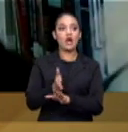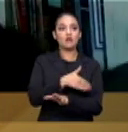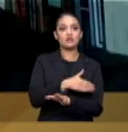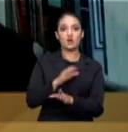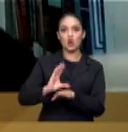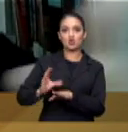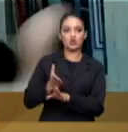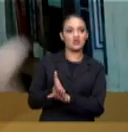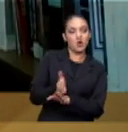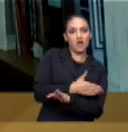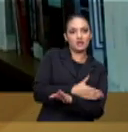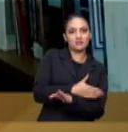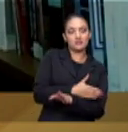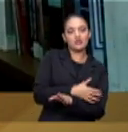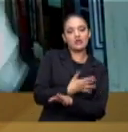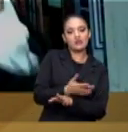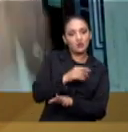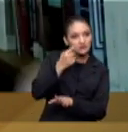se senhores lerem